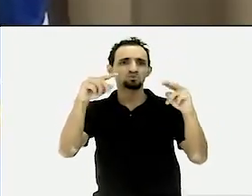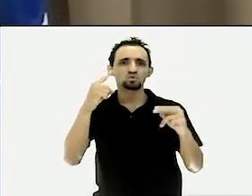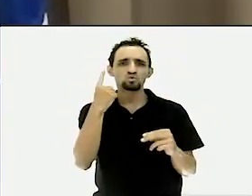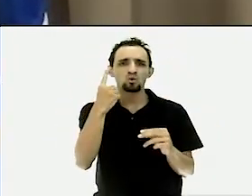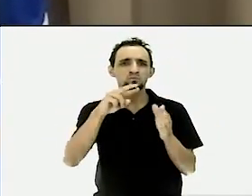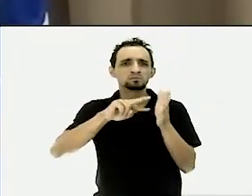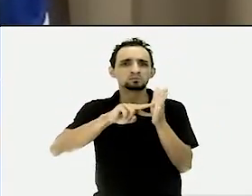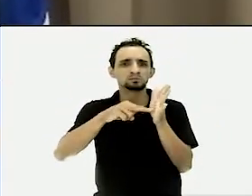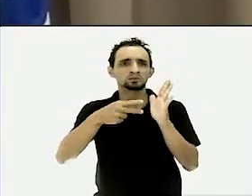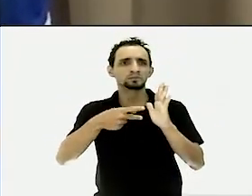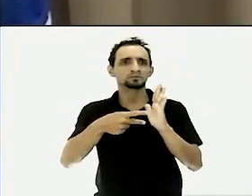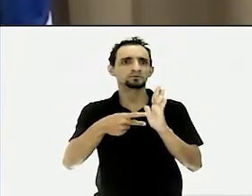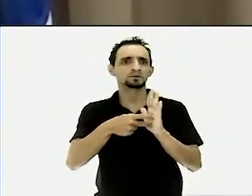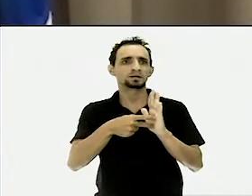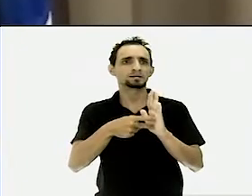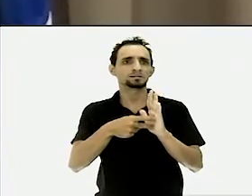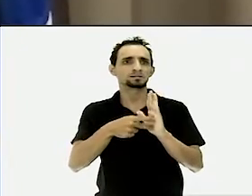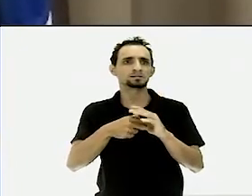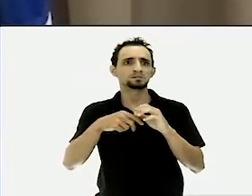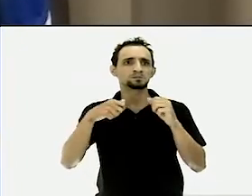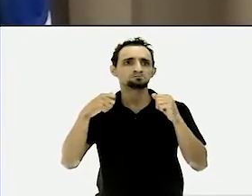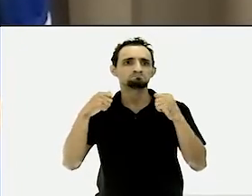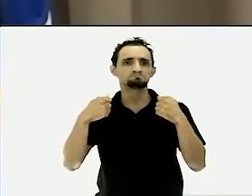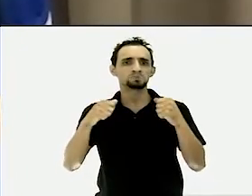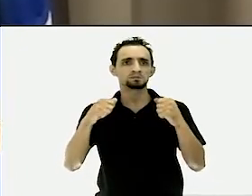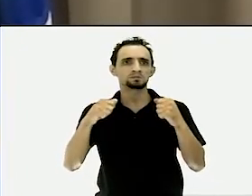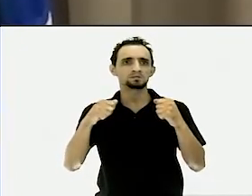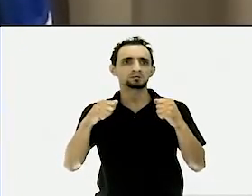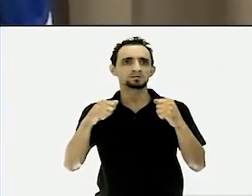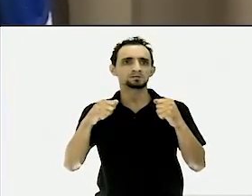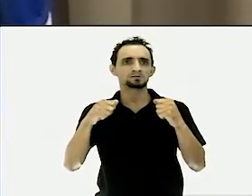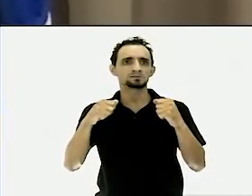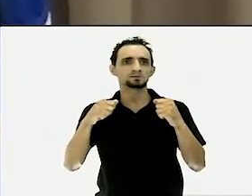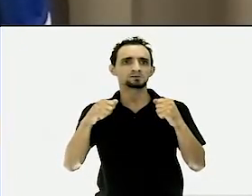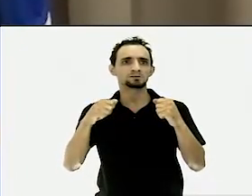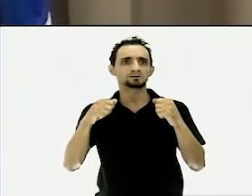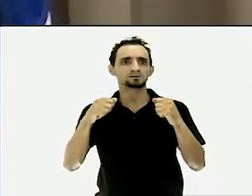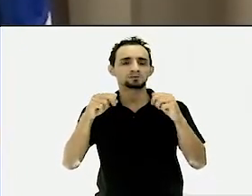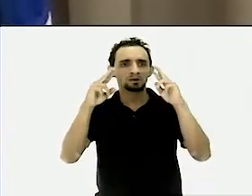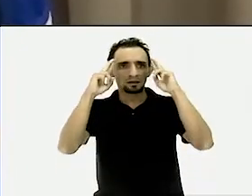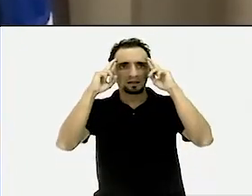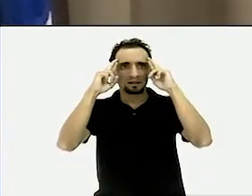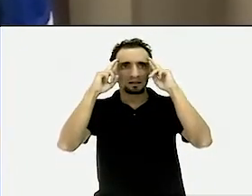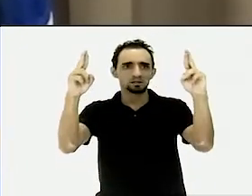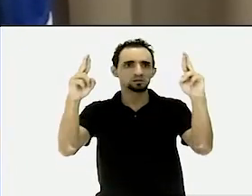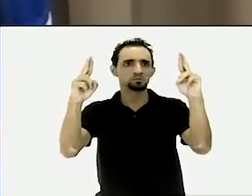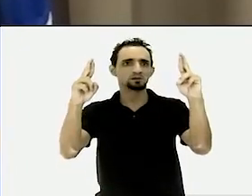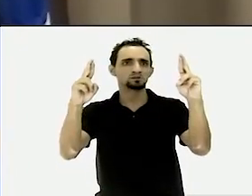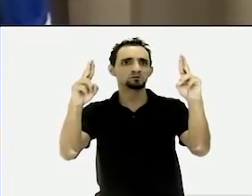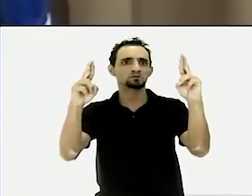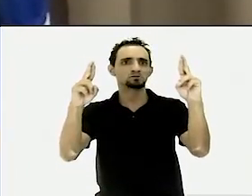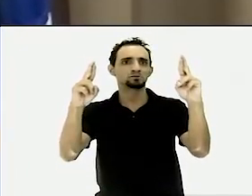tudo. E um deputado chamado José Gessé Lopes, senhores, ele